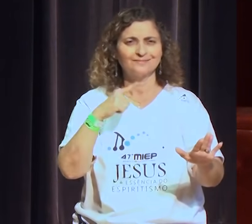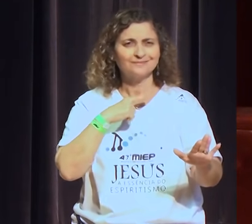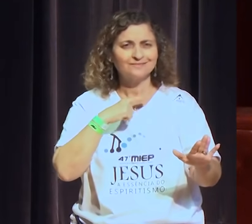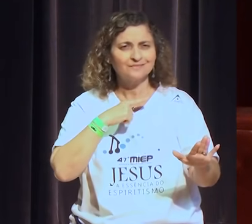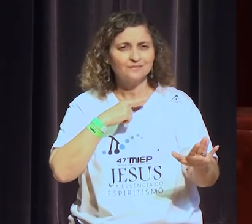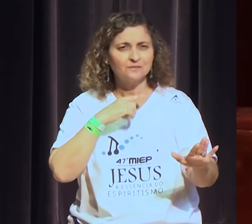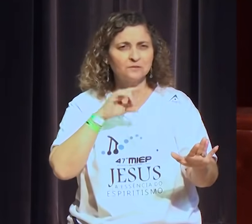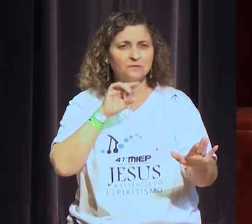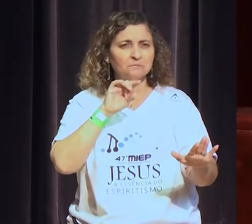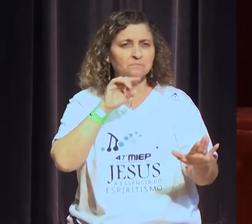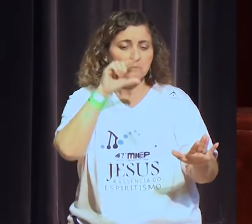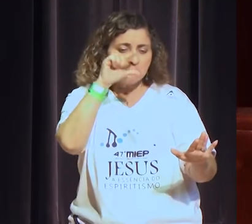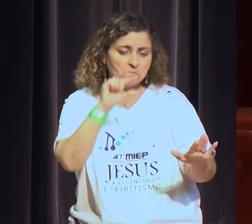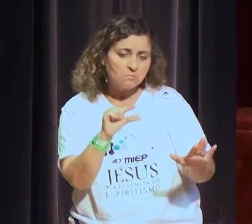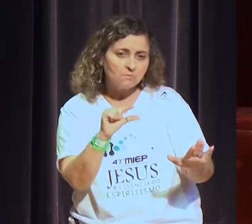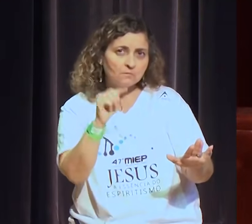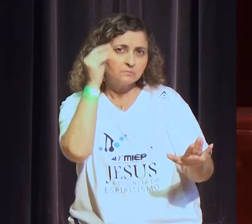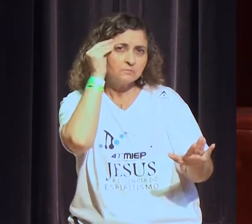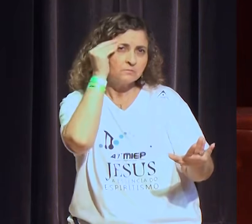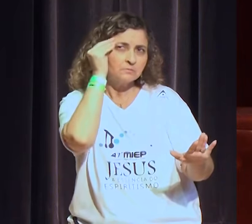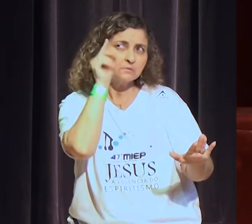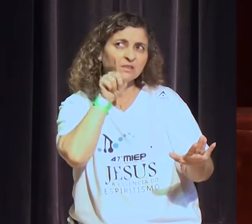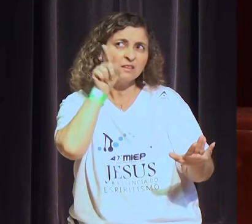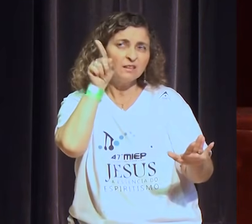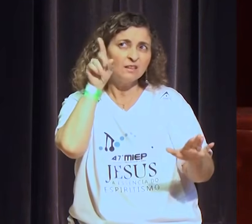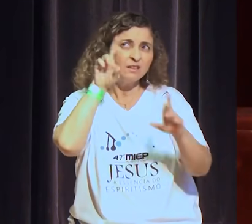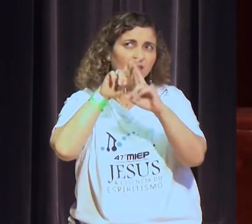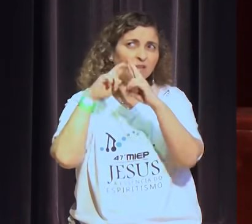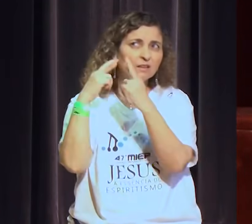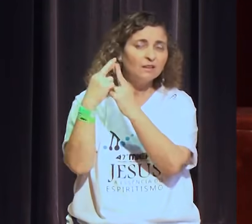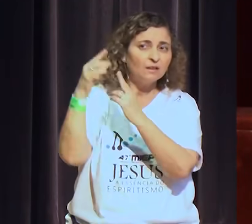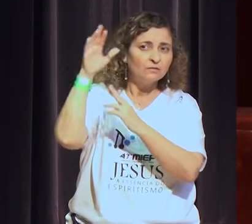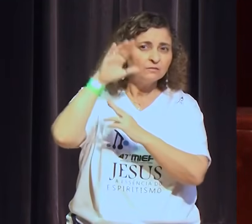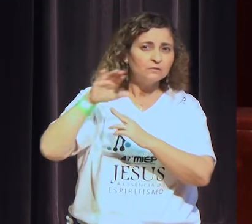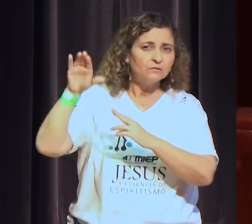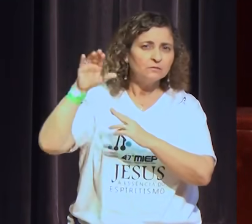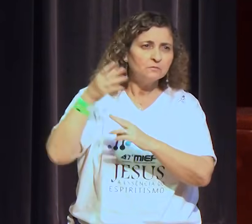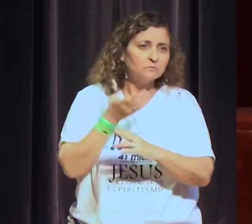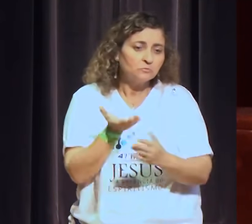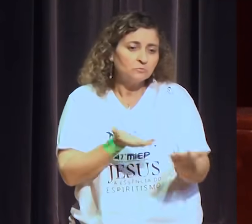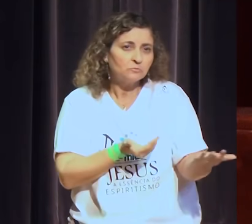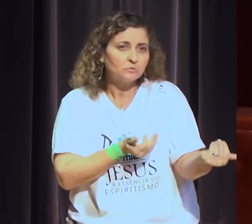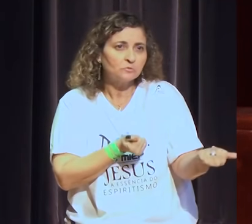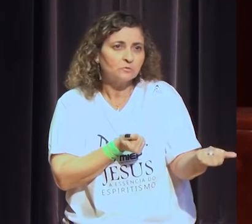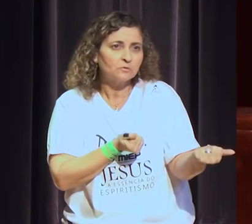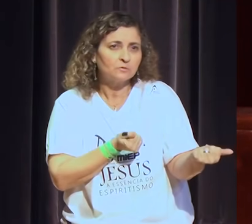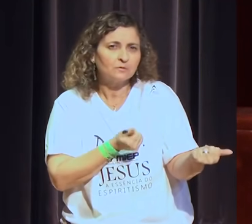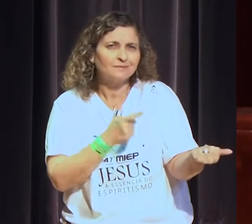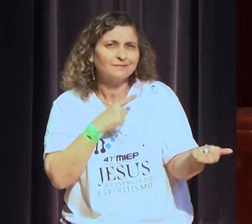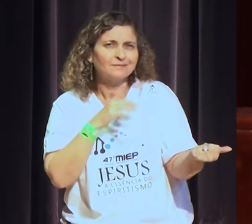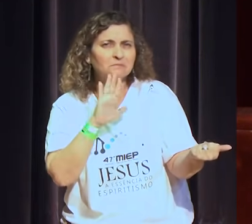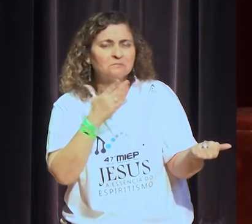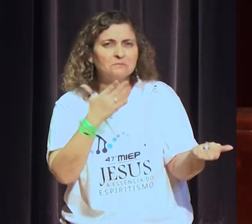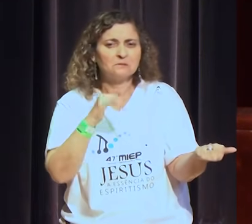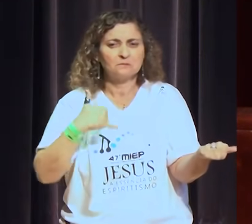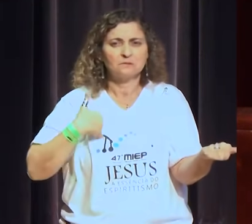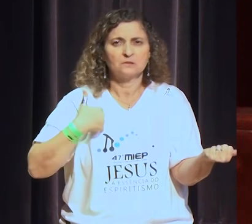Eu só sei que o que tinha menos experiência lá, o mais